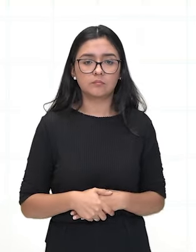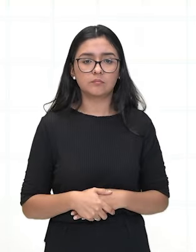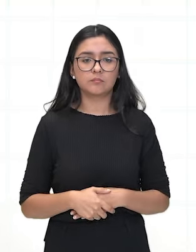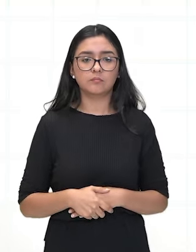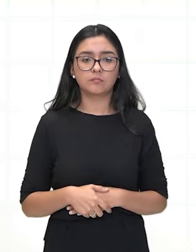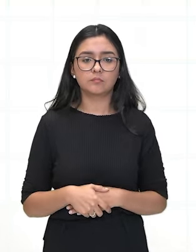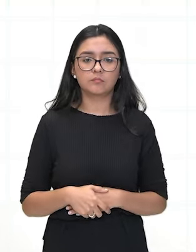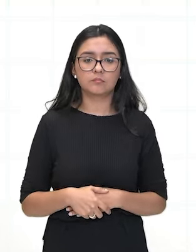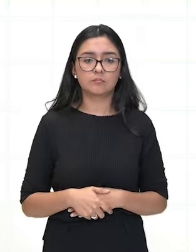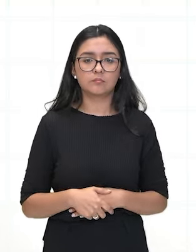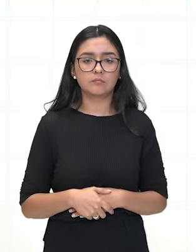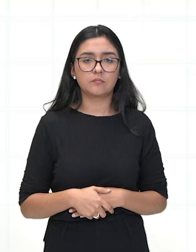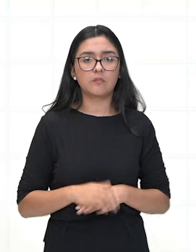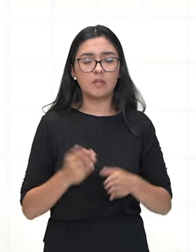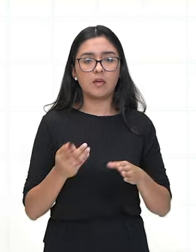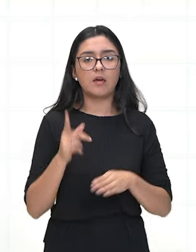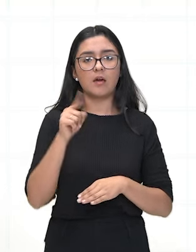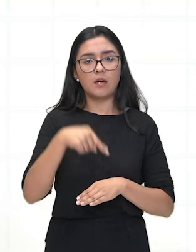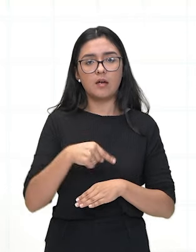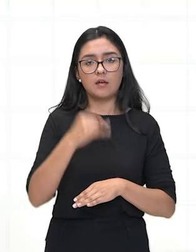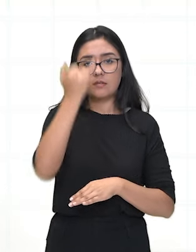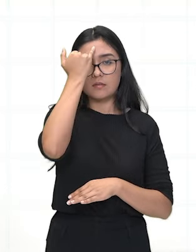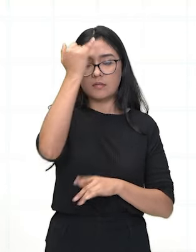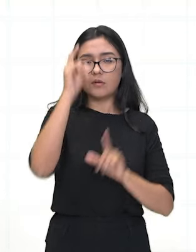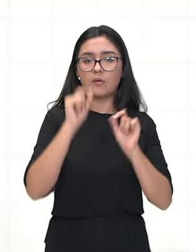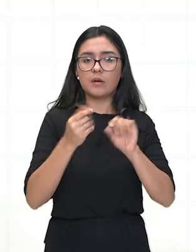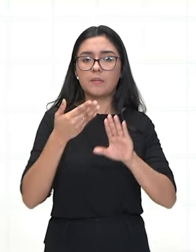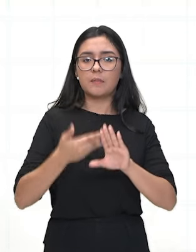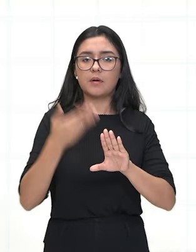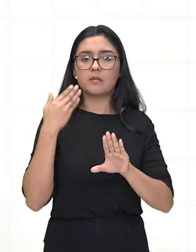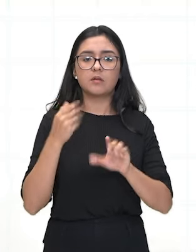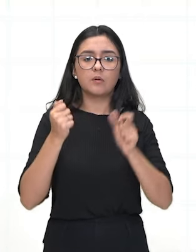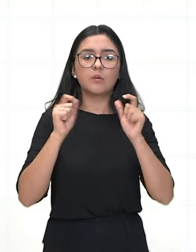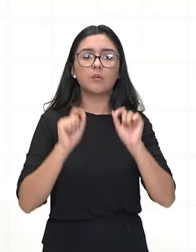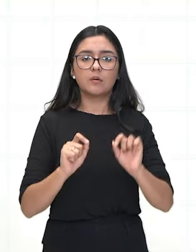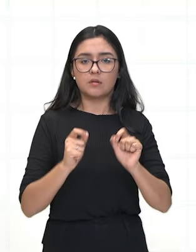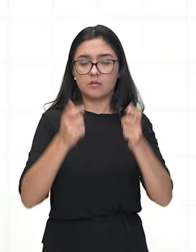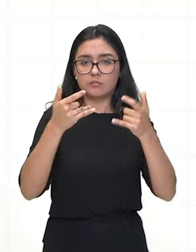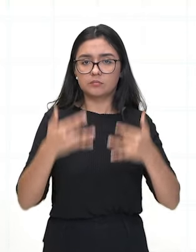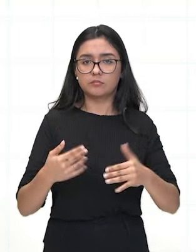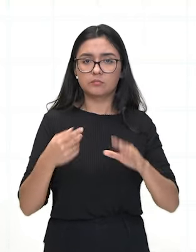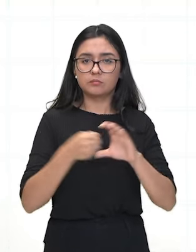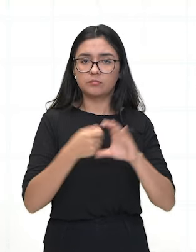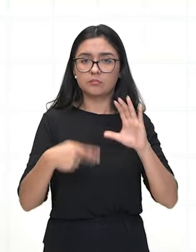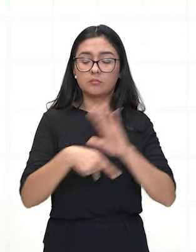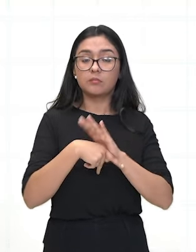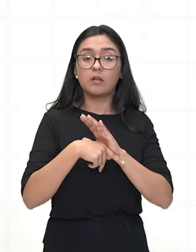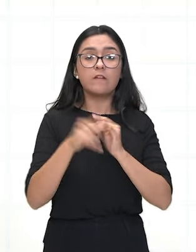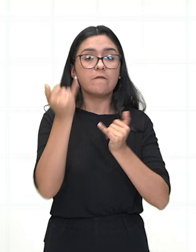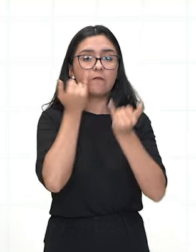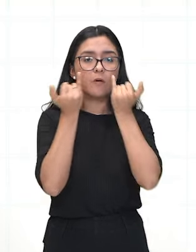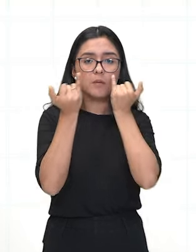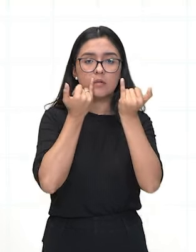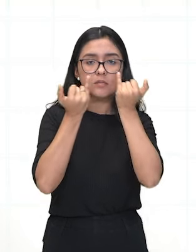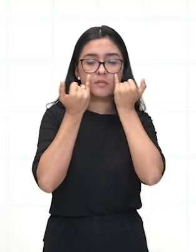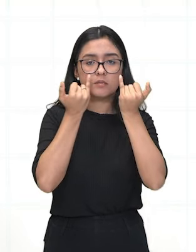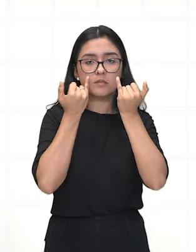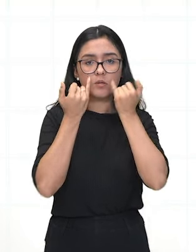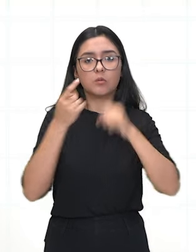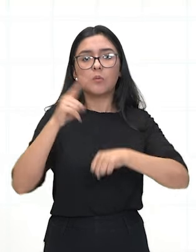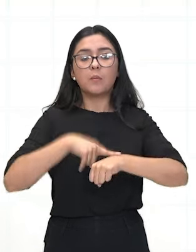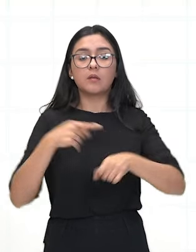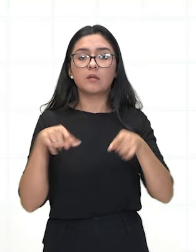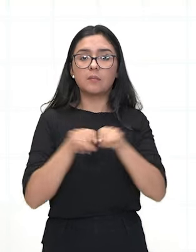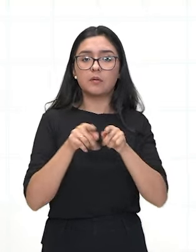contínuos né que então a ideia de passado e o que que elas trazem ainda elas trazem a informação do momento ou do período